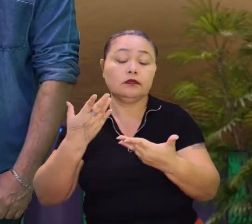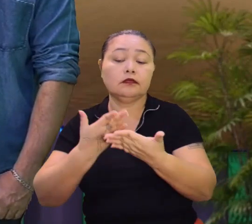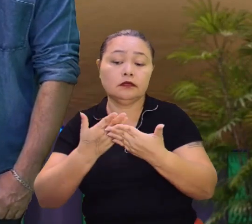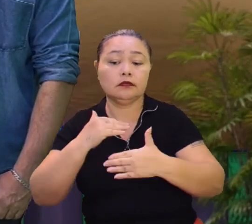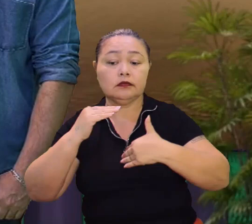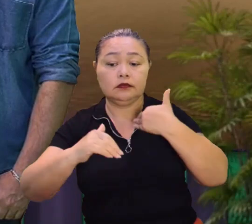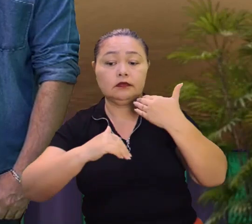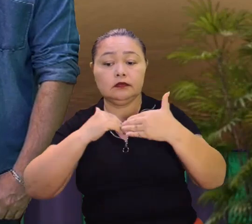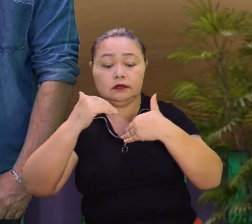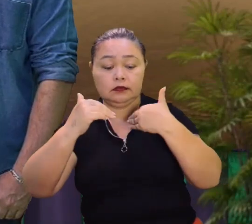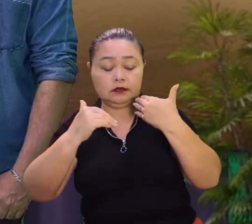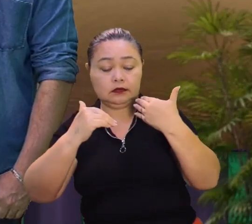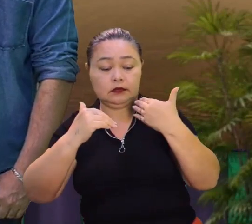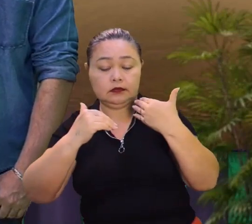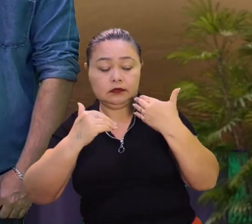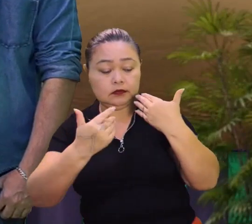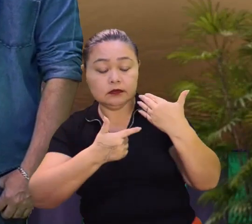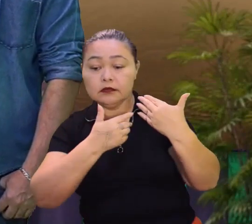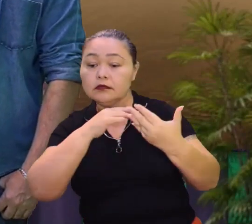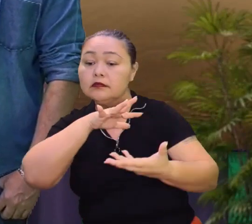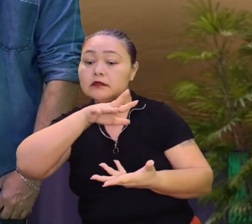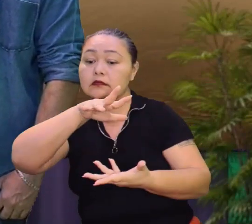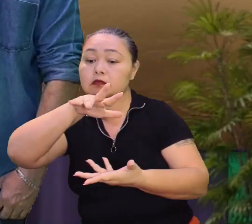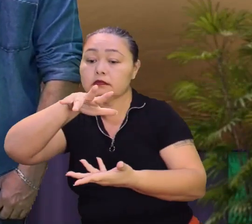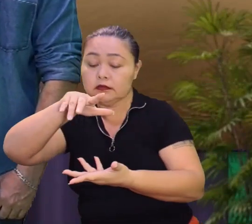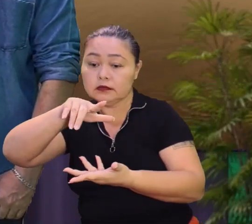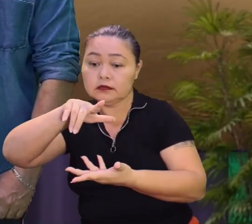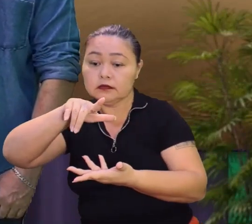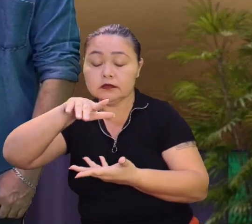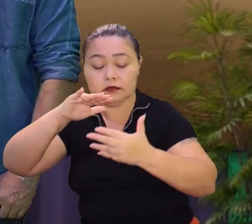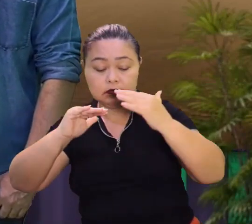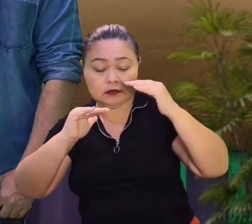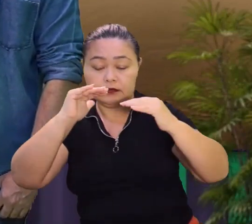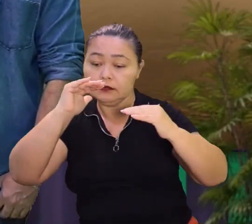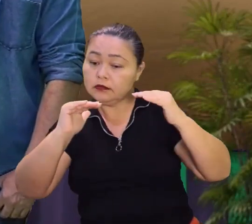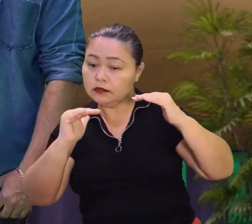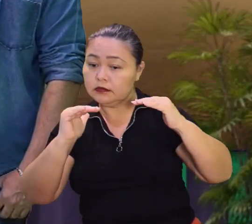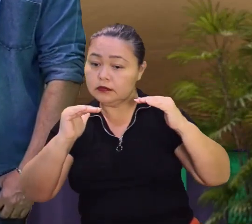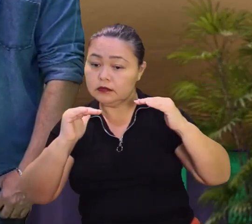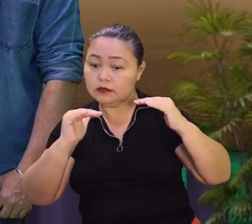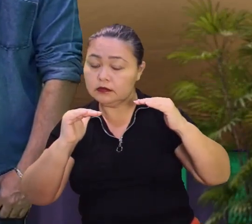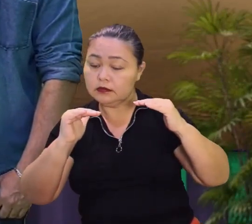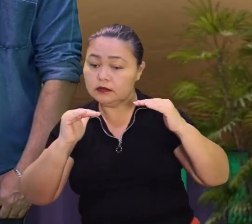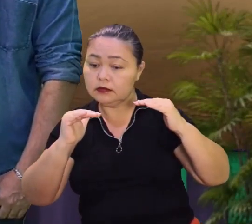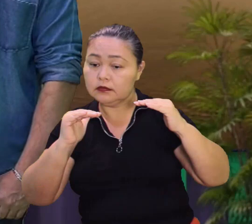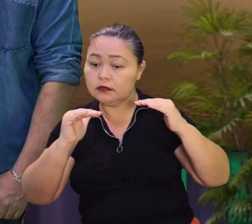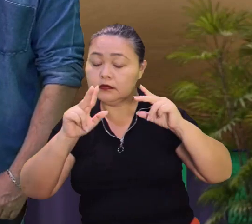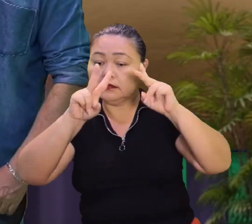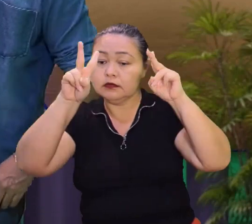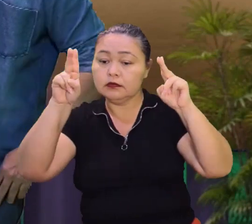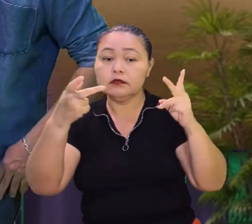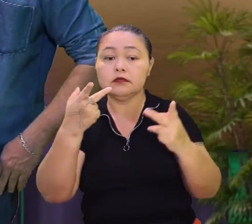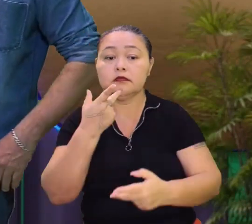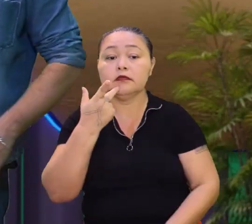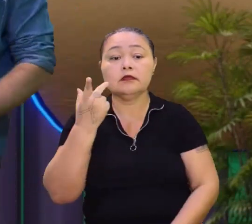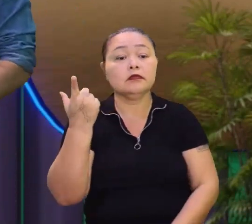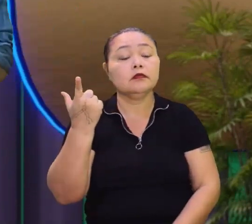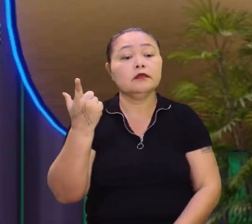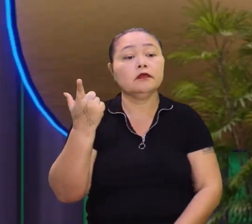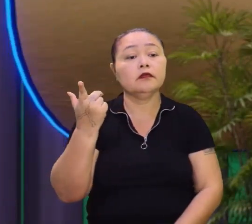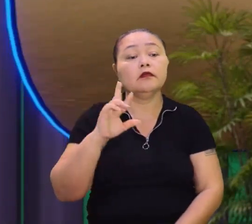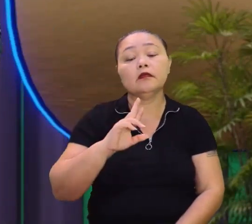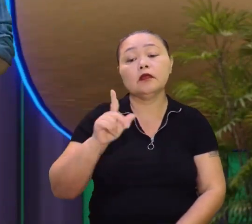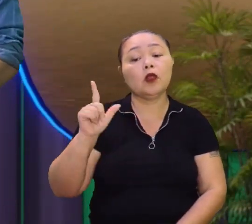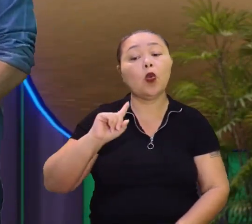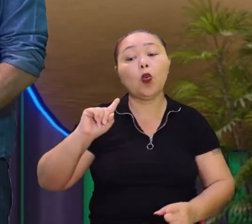de desenvolver esse mundo de uma forma mais equilibrada. Como a temática falava,